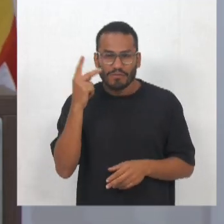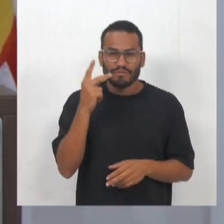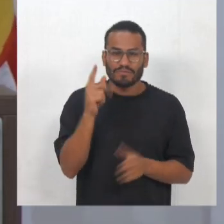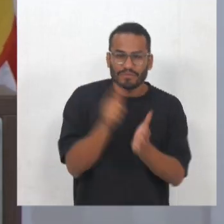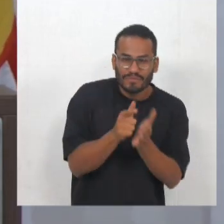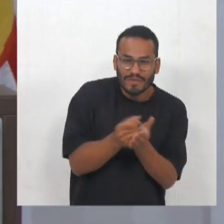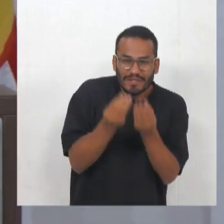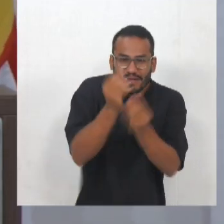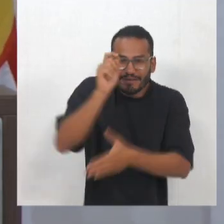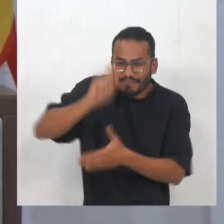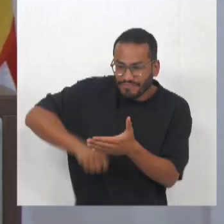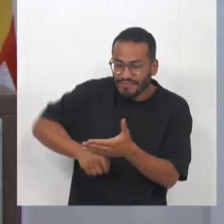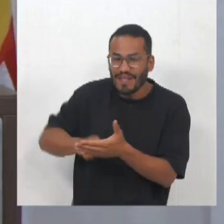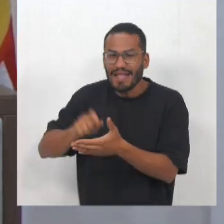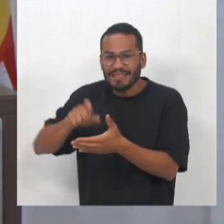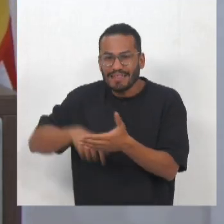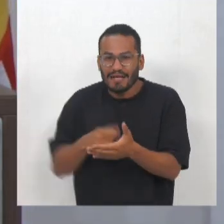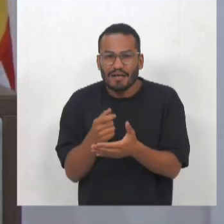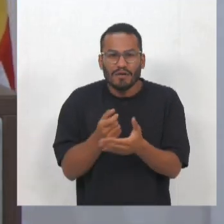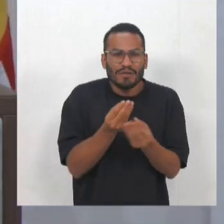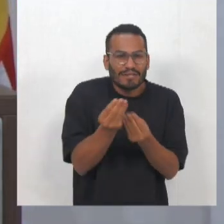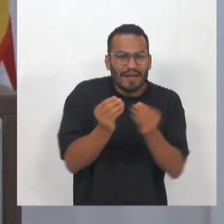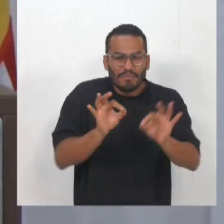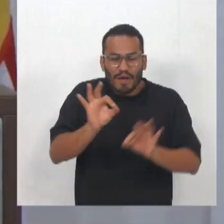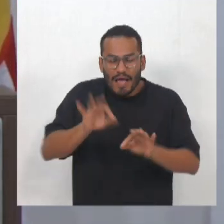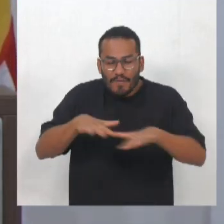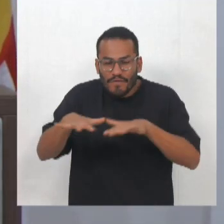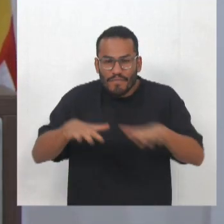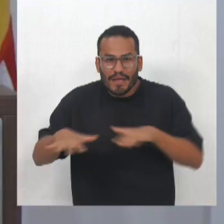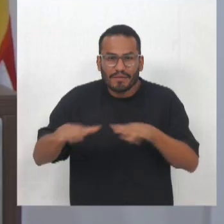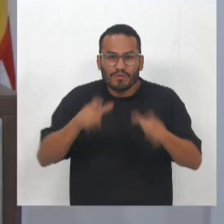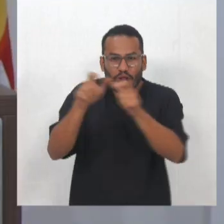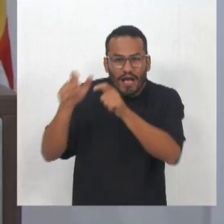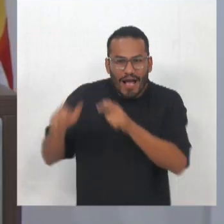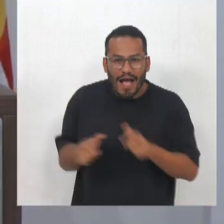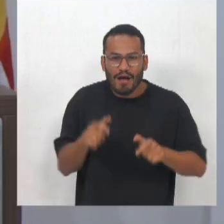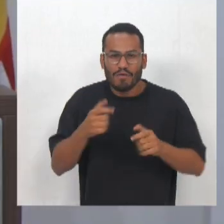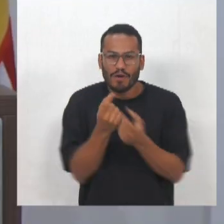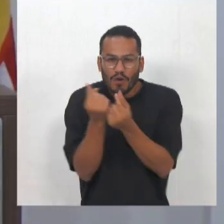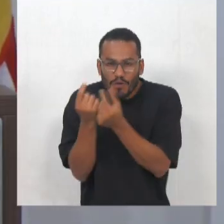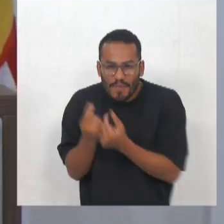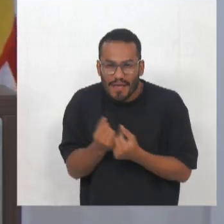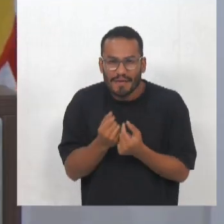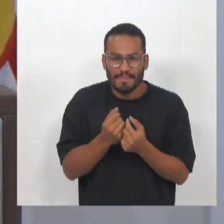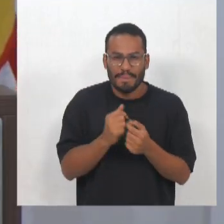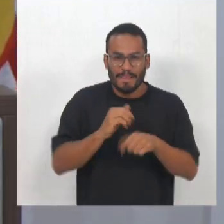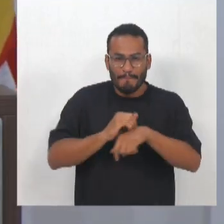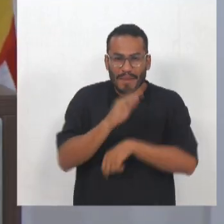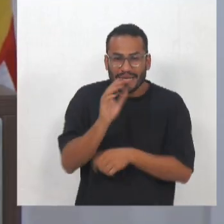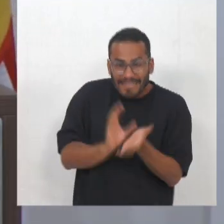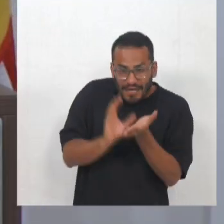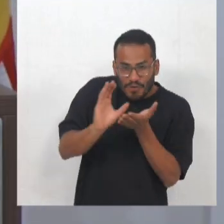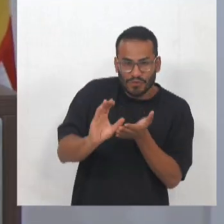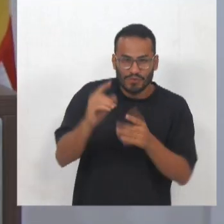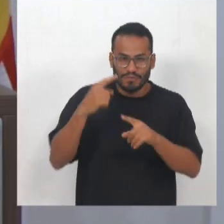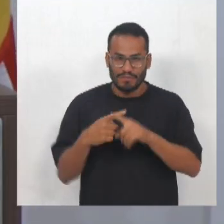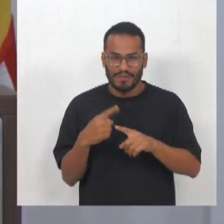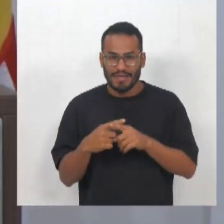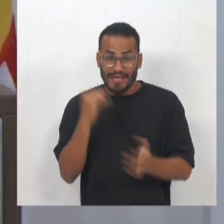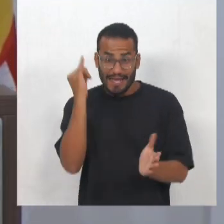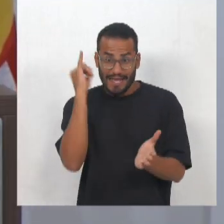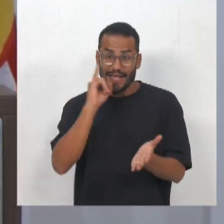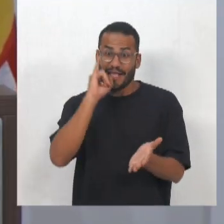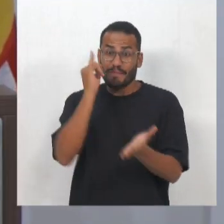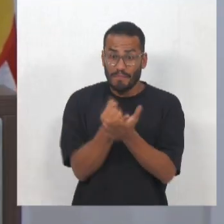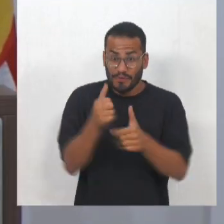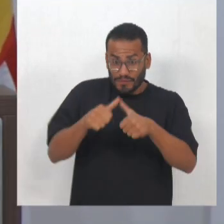o cartão, o pai movimenta o comércio local, você tem dinheiro movimentando a economia aqui, inclusive atraindo mais recurso, porque os impostos ficam